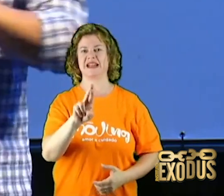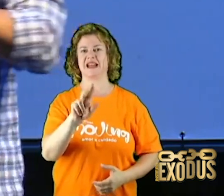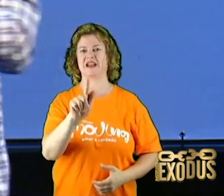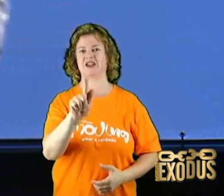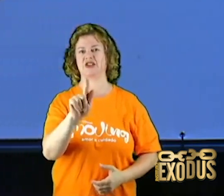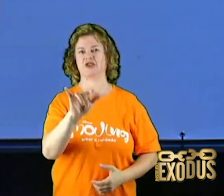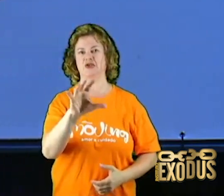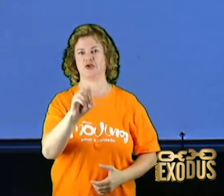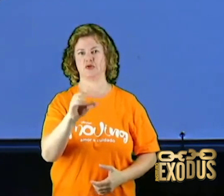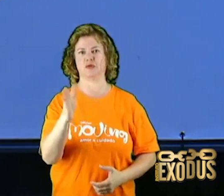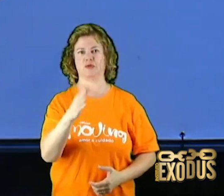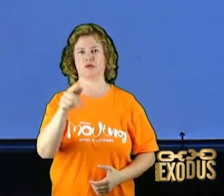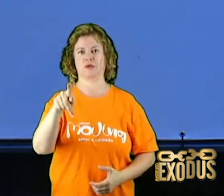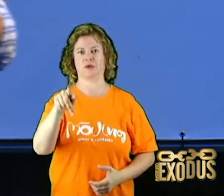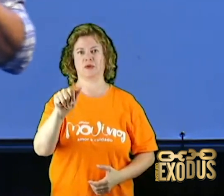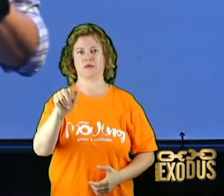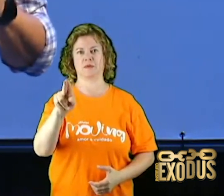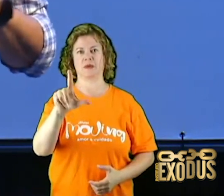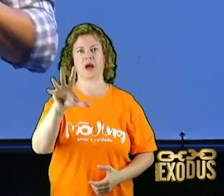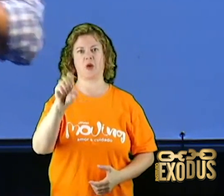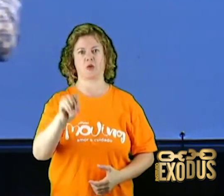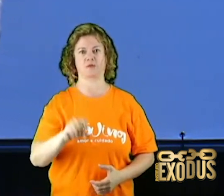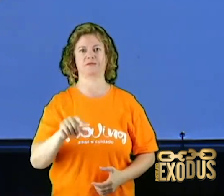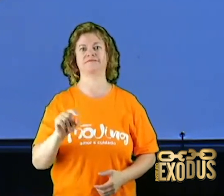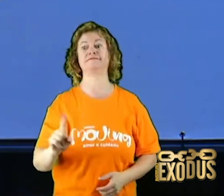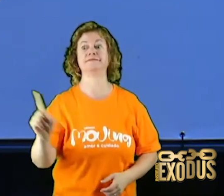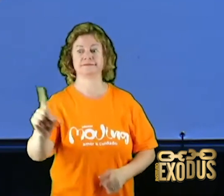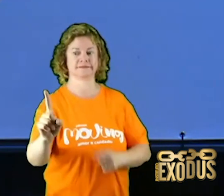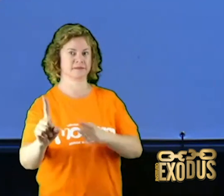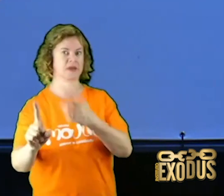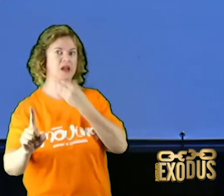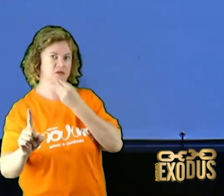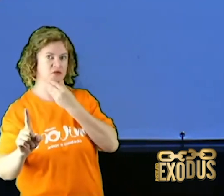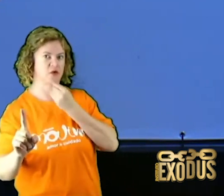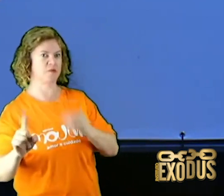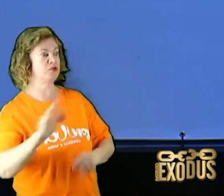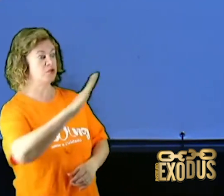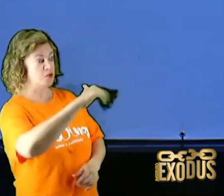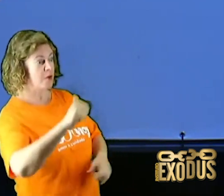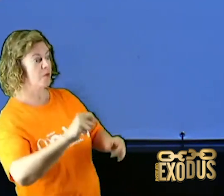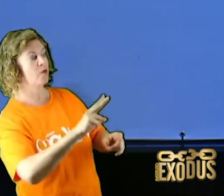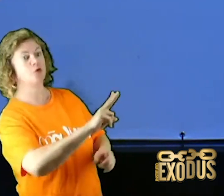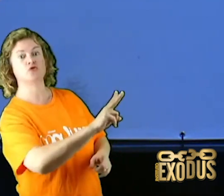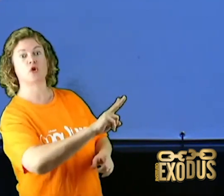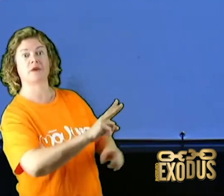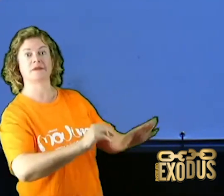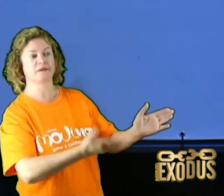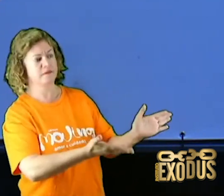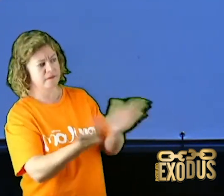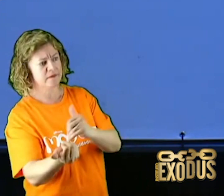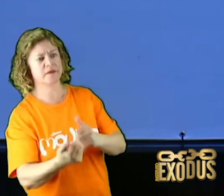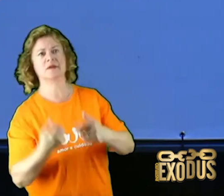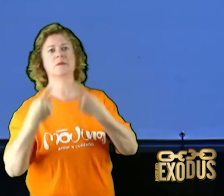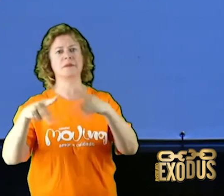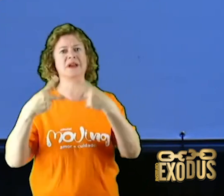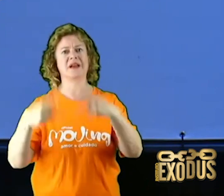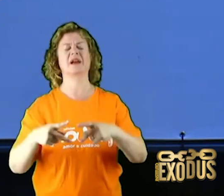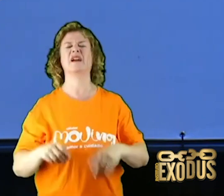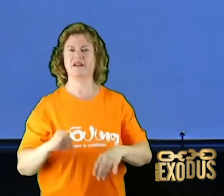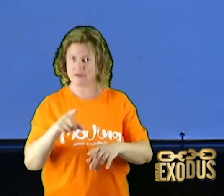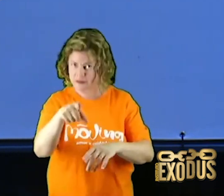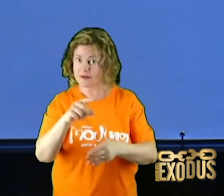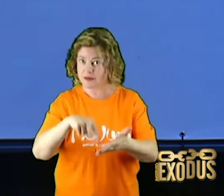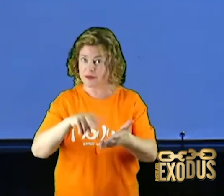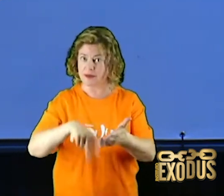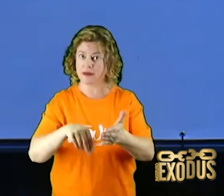e Sérgio Paulo chama Barnabé e Paulo para pregar para ele, me ensina as escrituras, leia o capítulo 13 de Atos, e